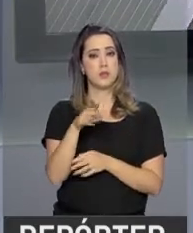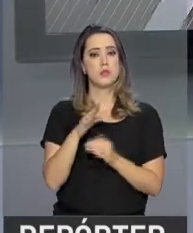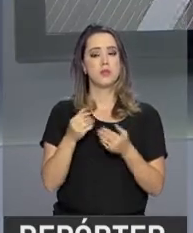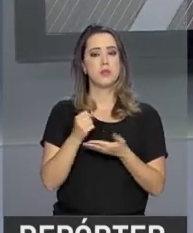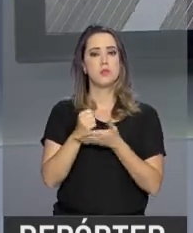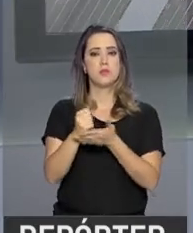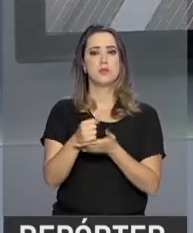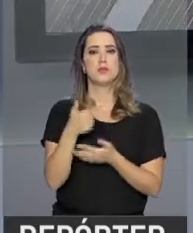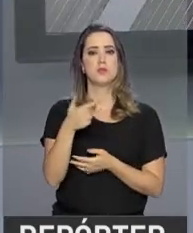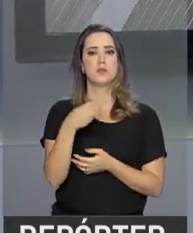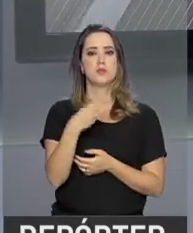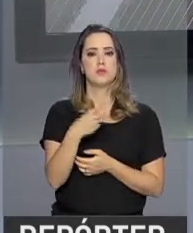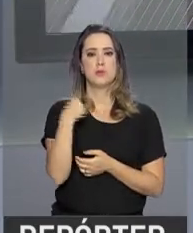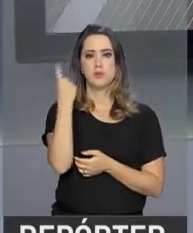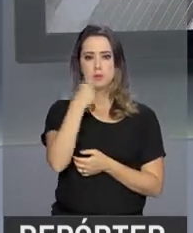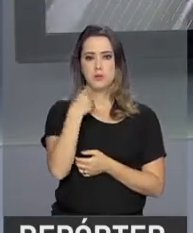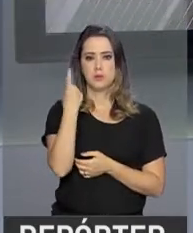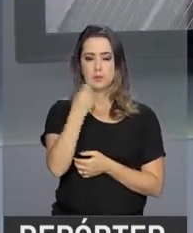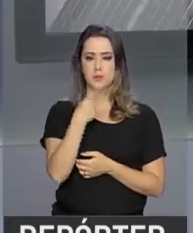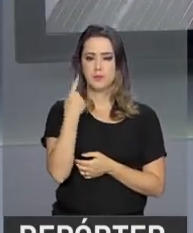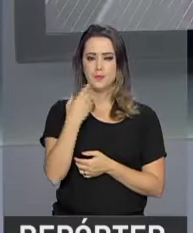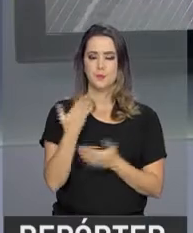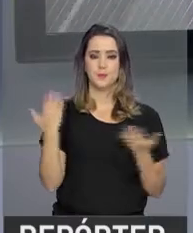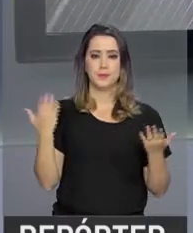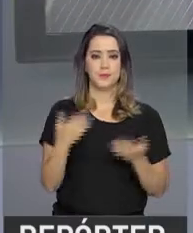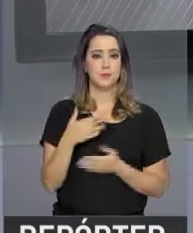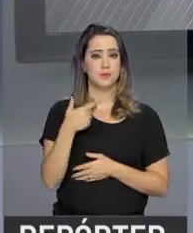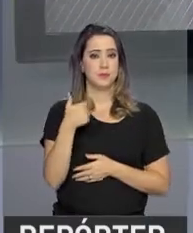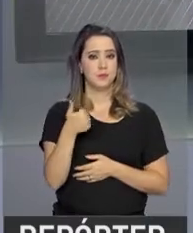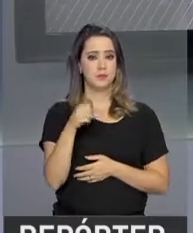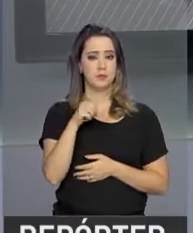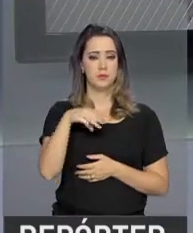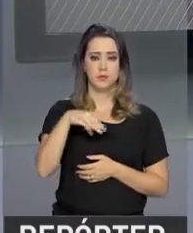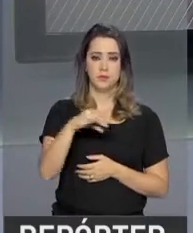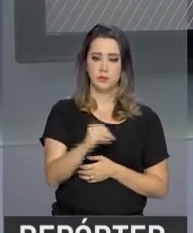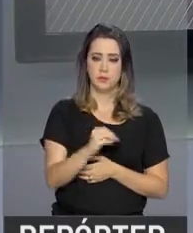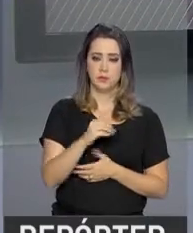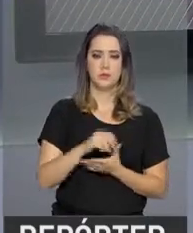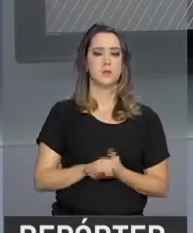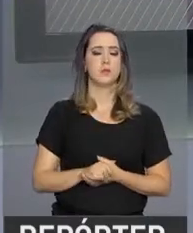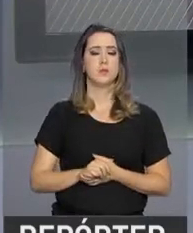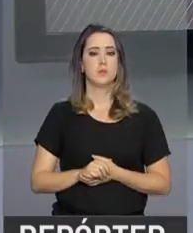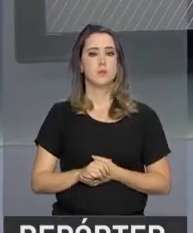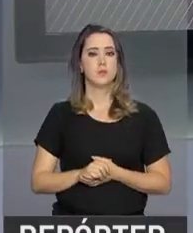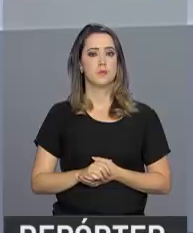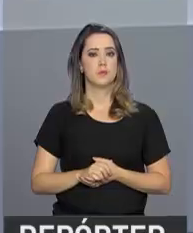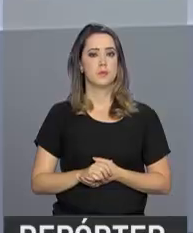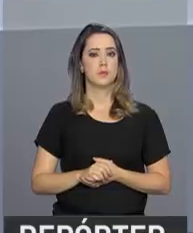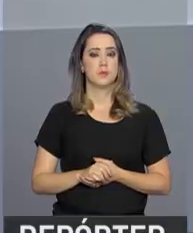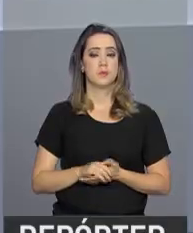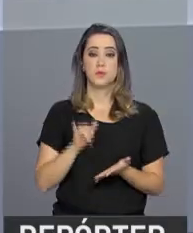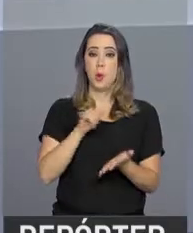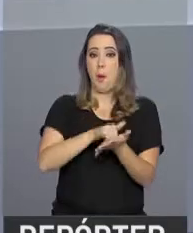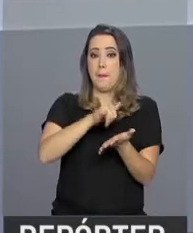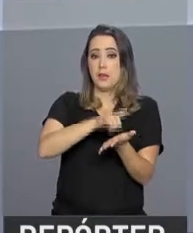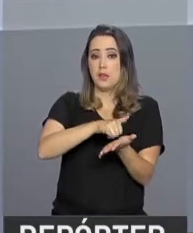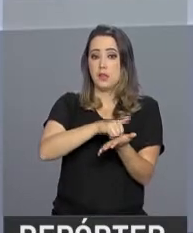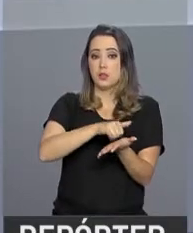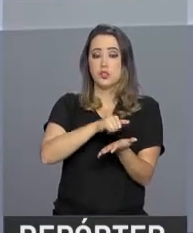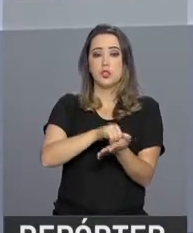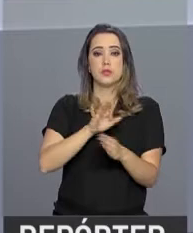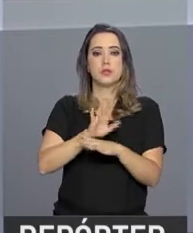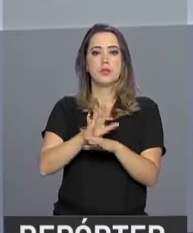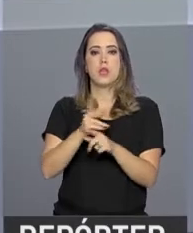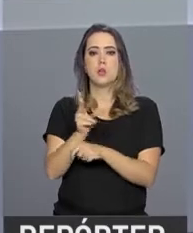até às 23 horas e 59 minutos de 18 de maio um aplicativo que vai